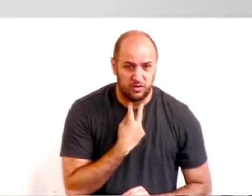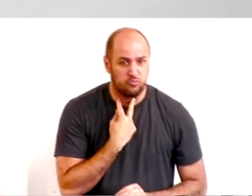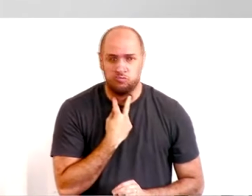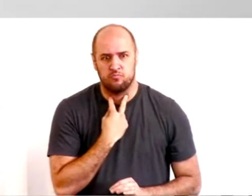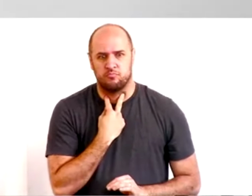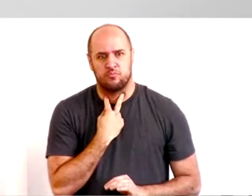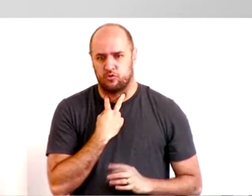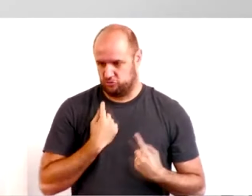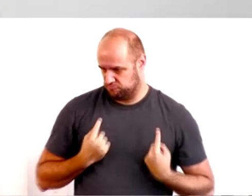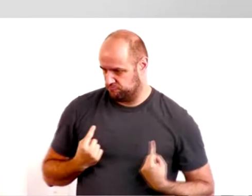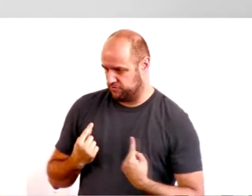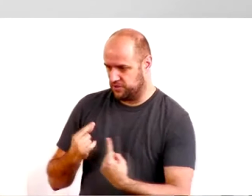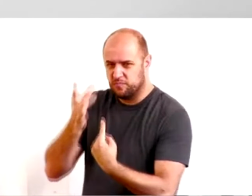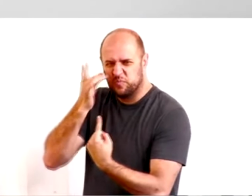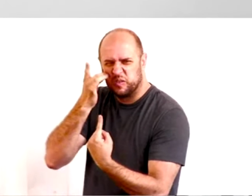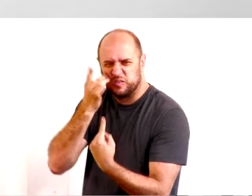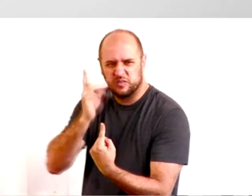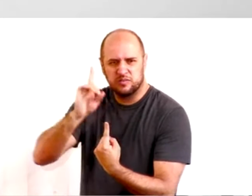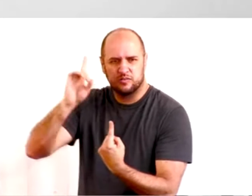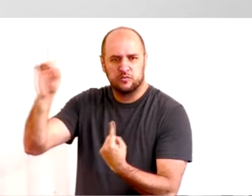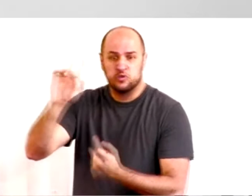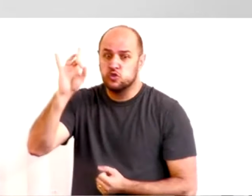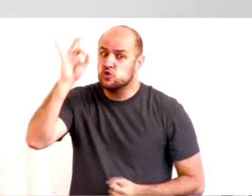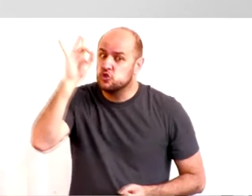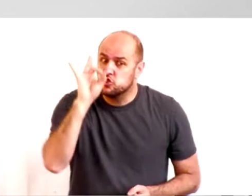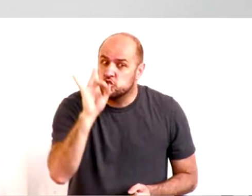na presença dEle, a não ser que